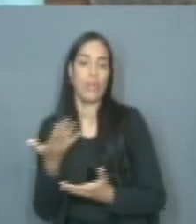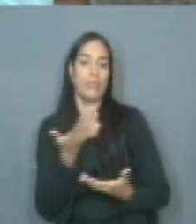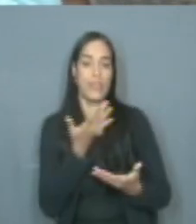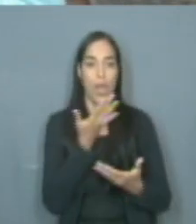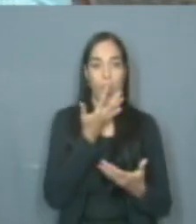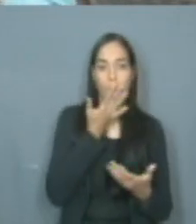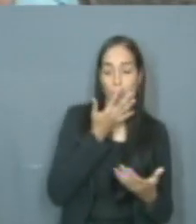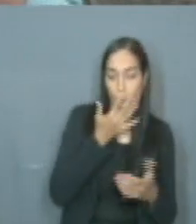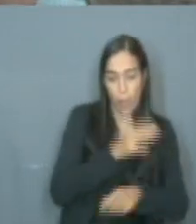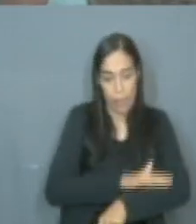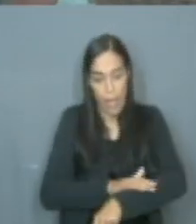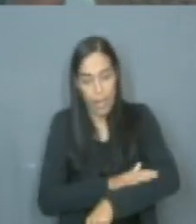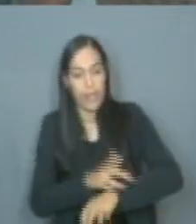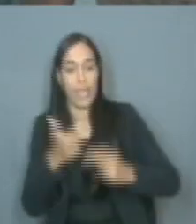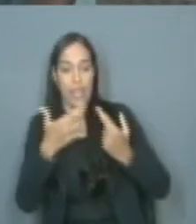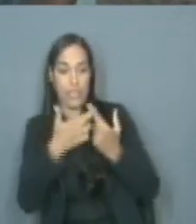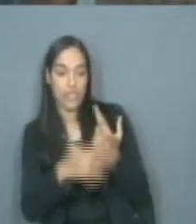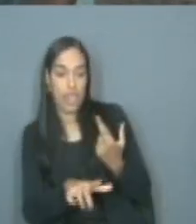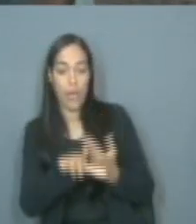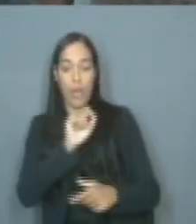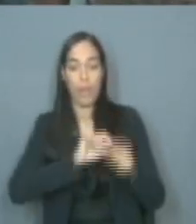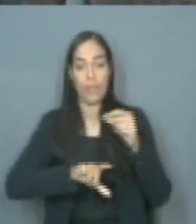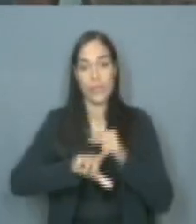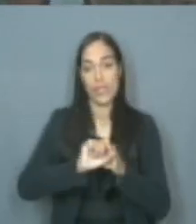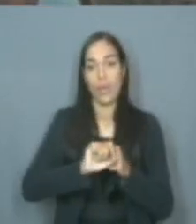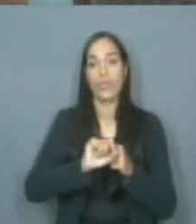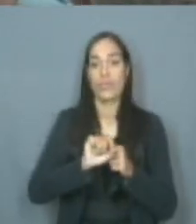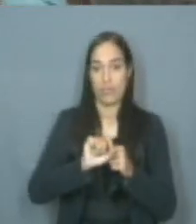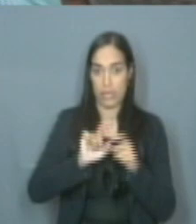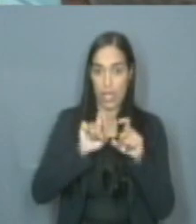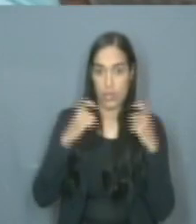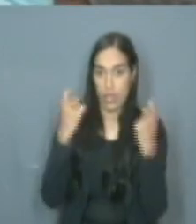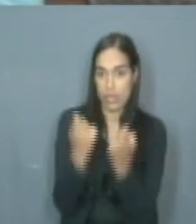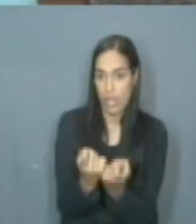da sua religião, da sua opção sexual. Nós somos a favor